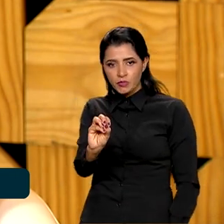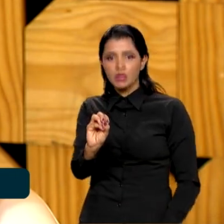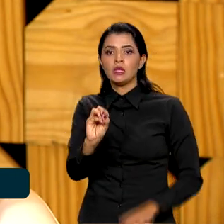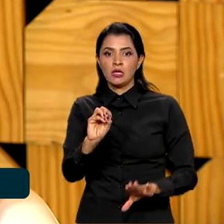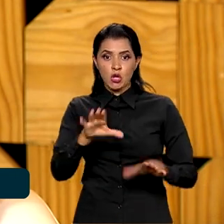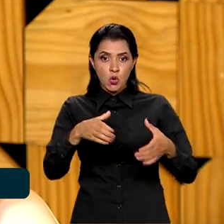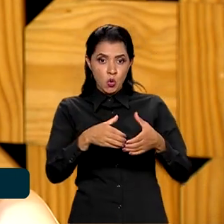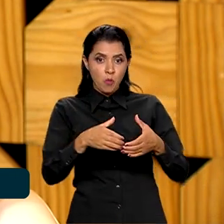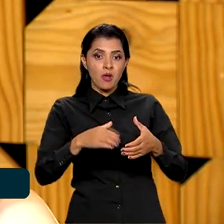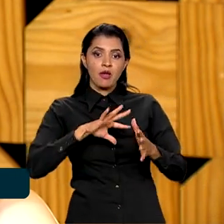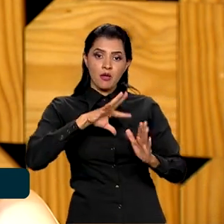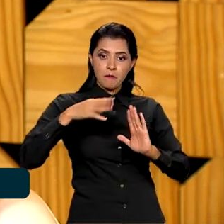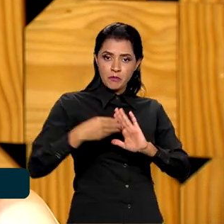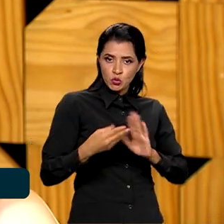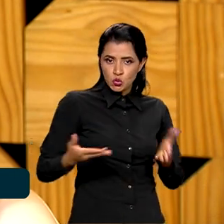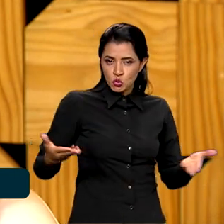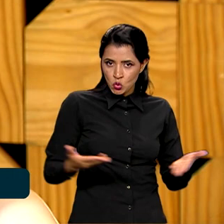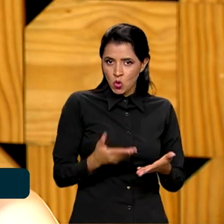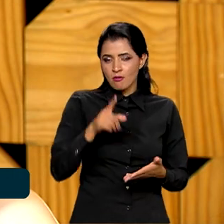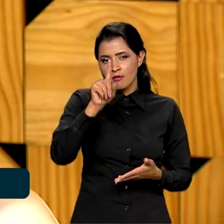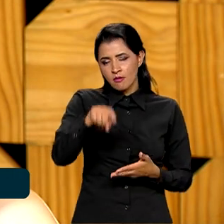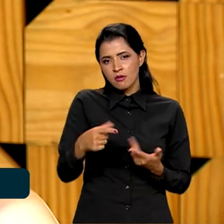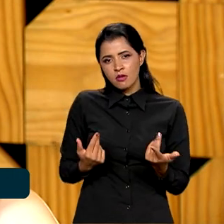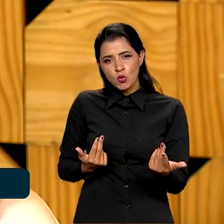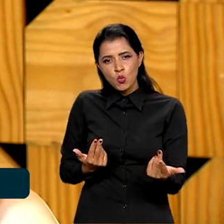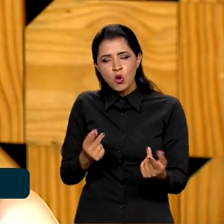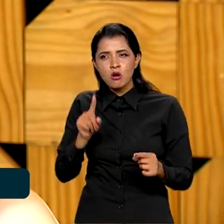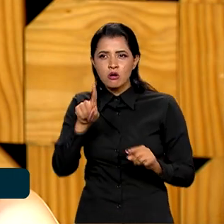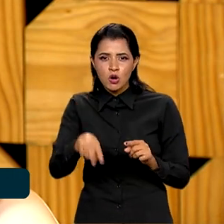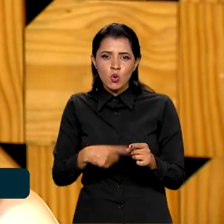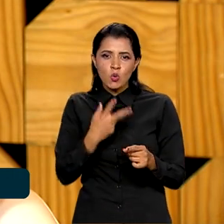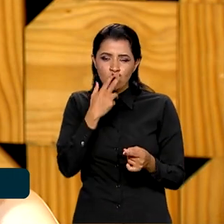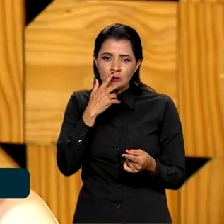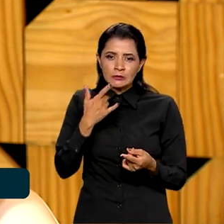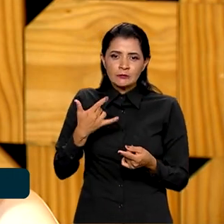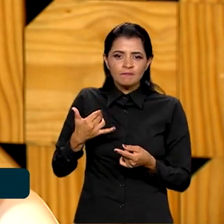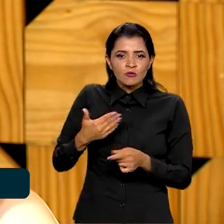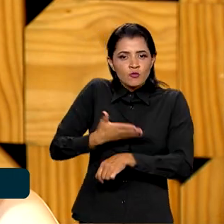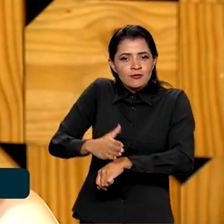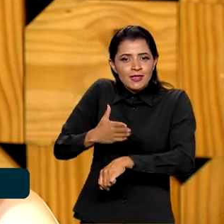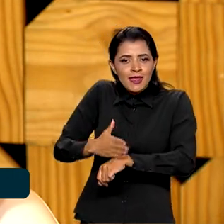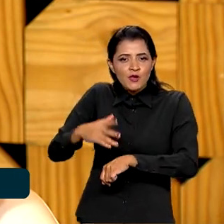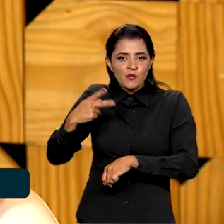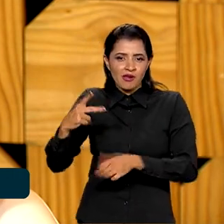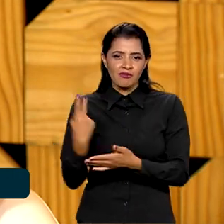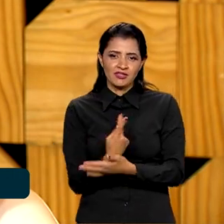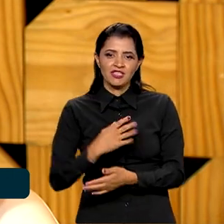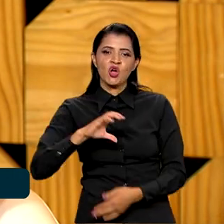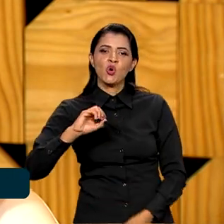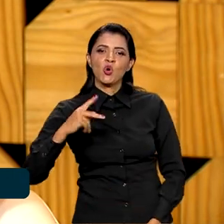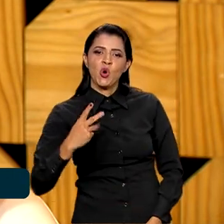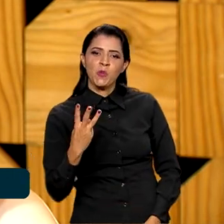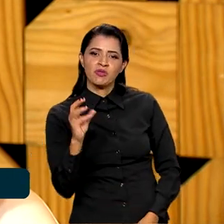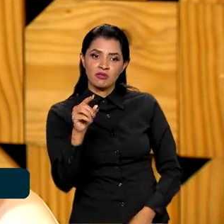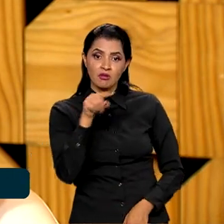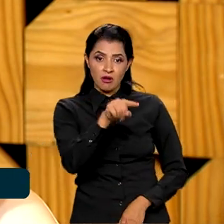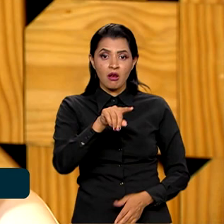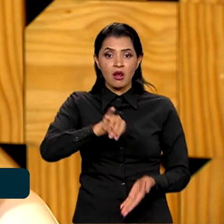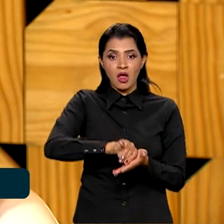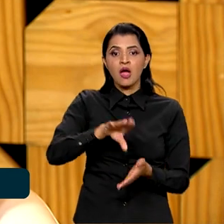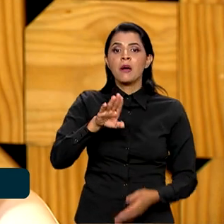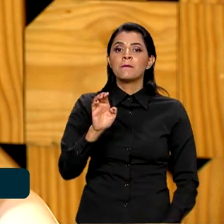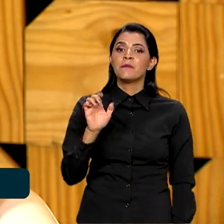da Amazônia agora é uma espécie de, estamos tratando como uma espécie de ensaio para a COP30, né? Belém é uma cidade